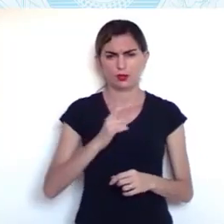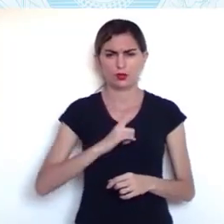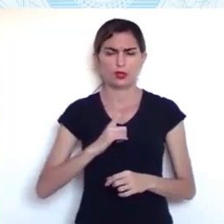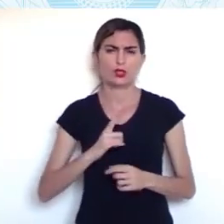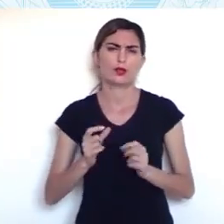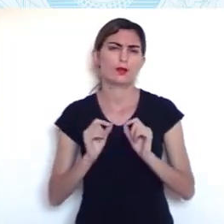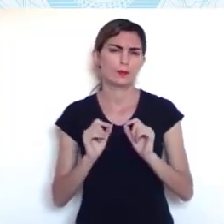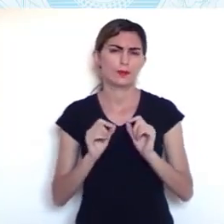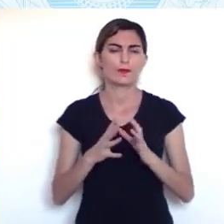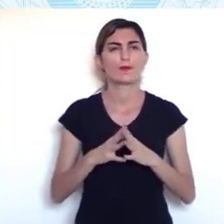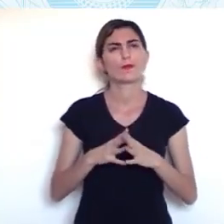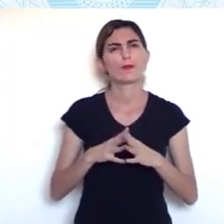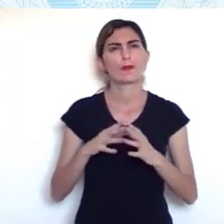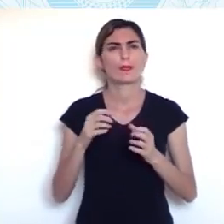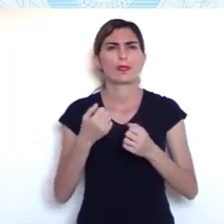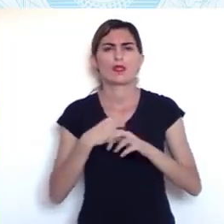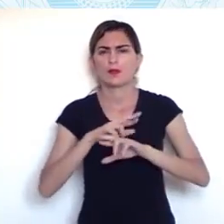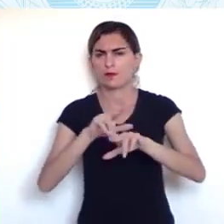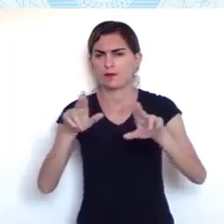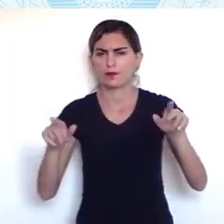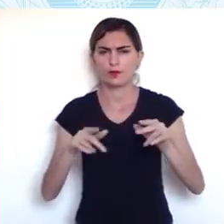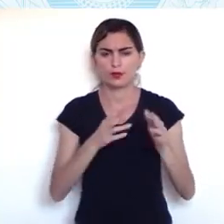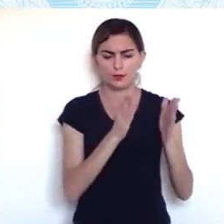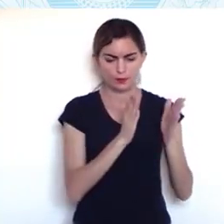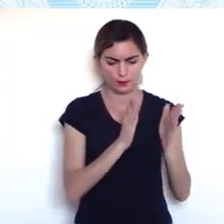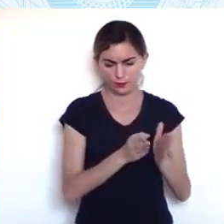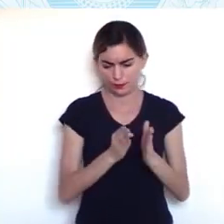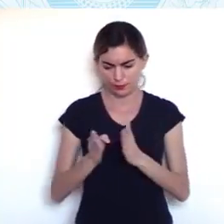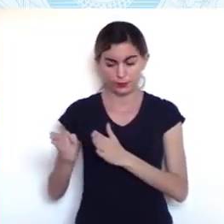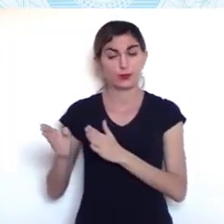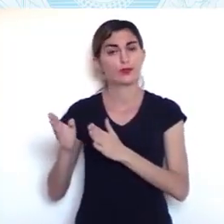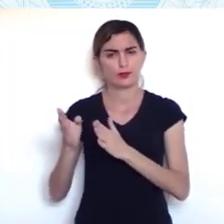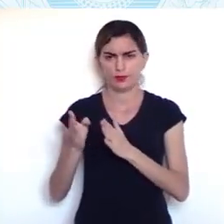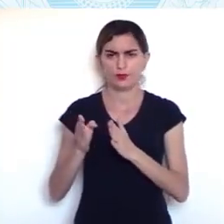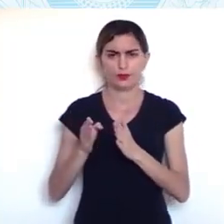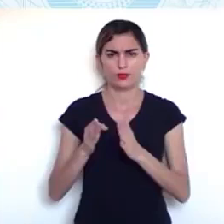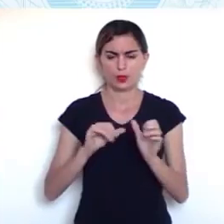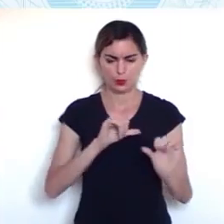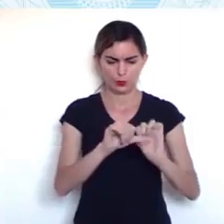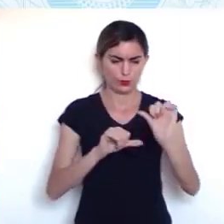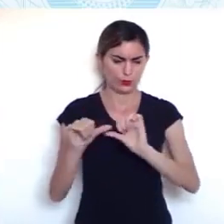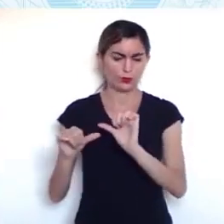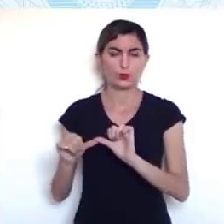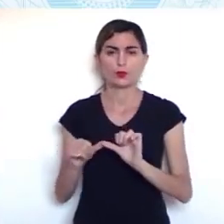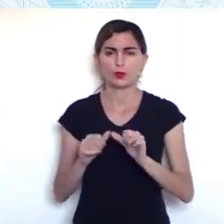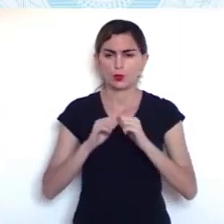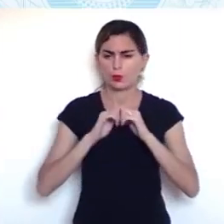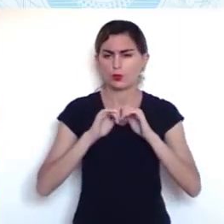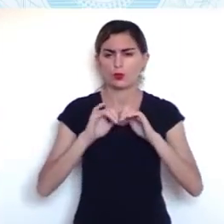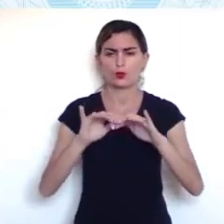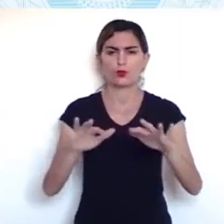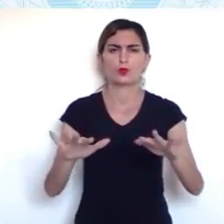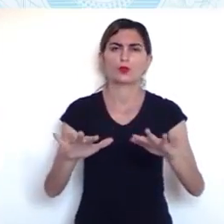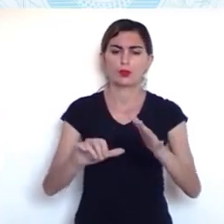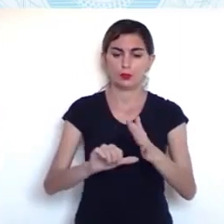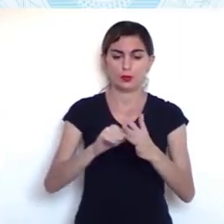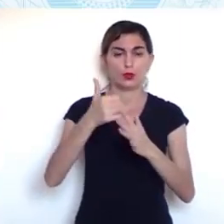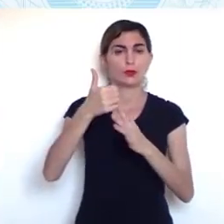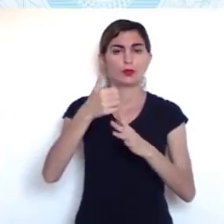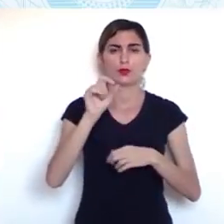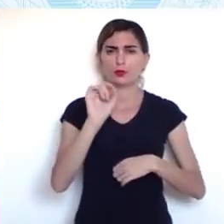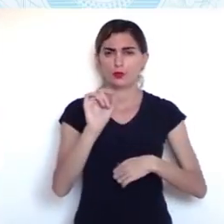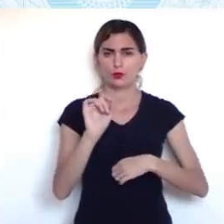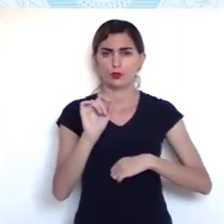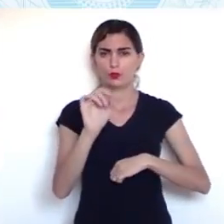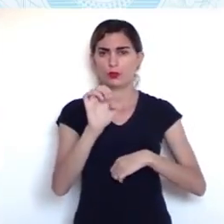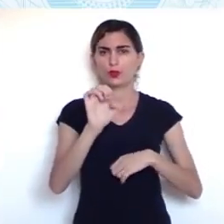vocês terão, na realidade, as fases do Renascimento. Então, o Renascimento ele vai expandir,